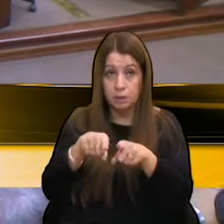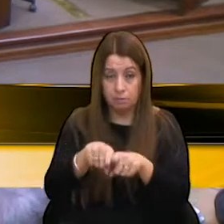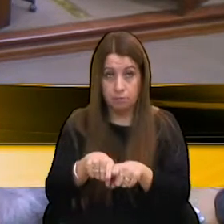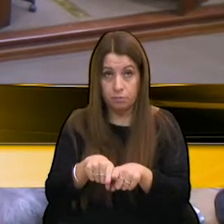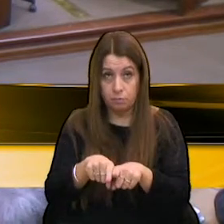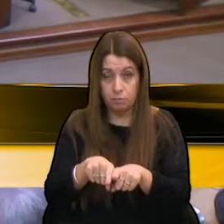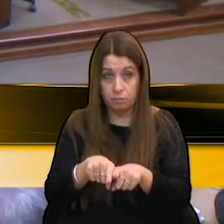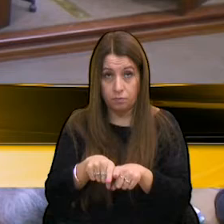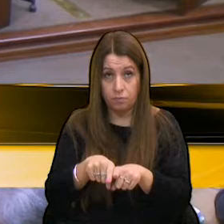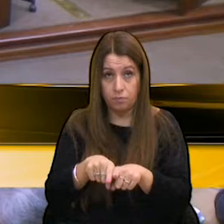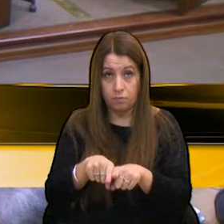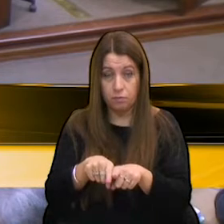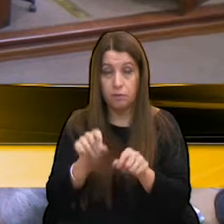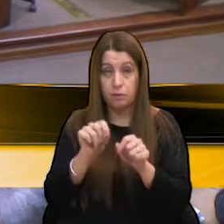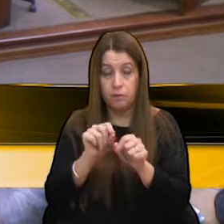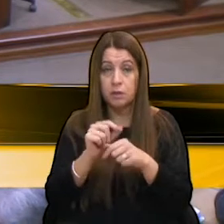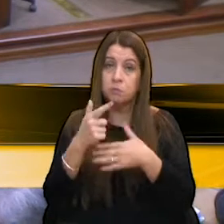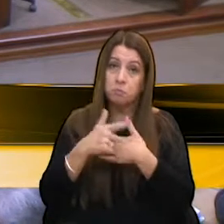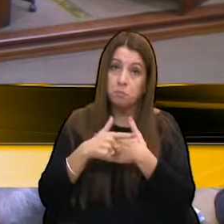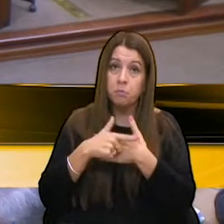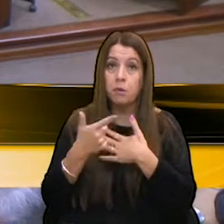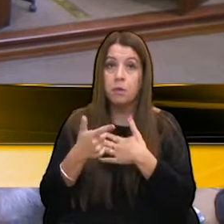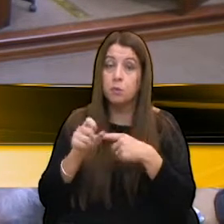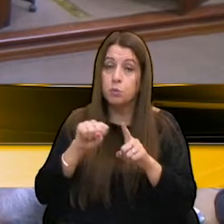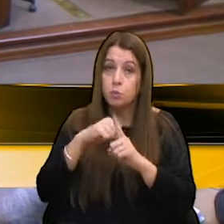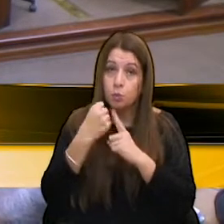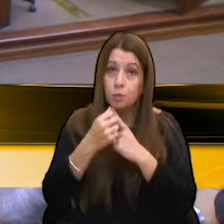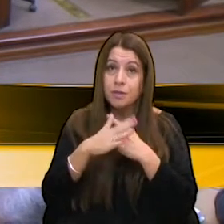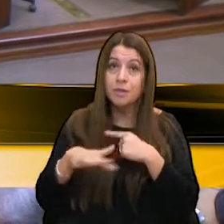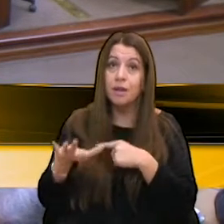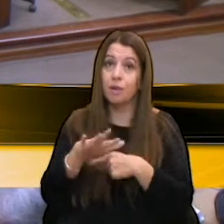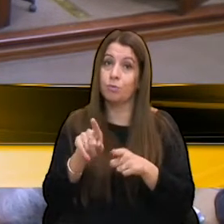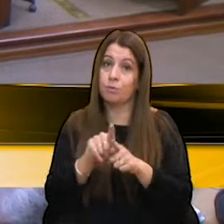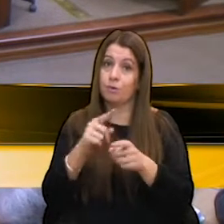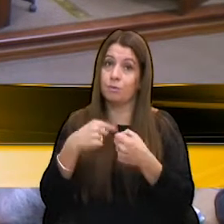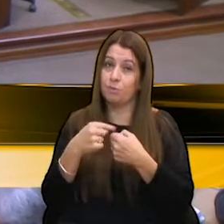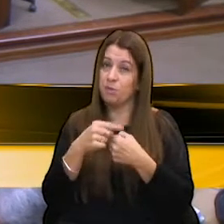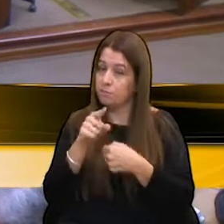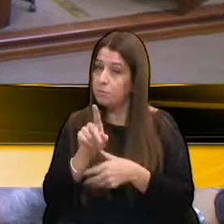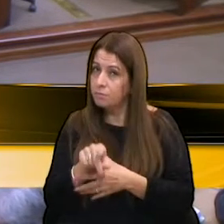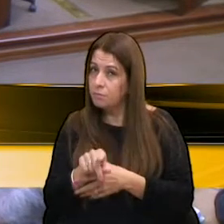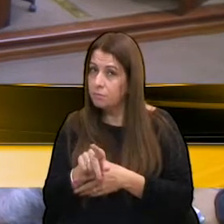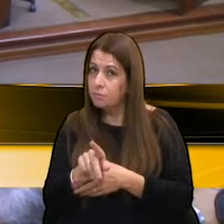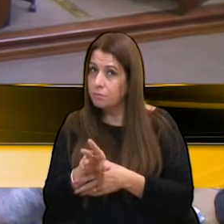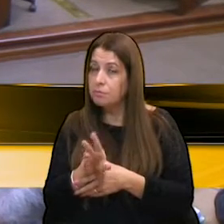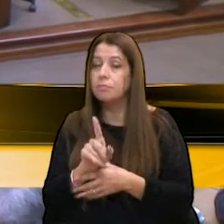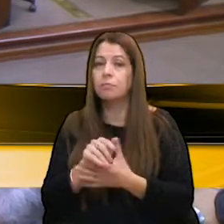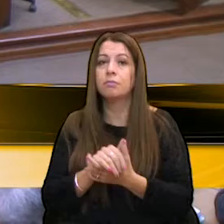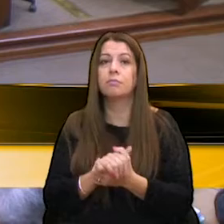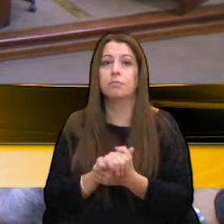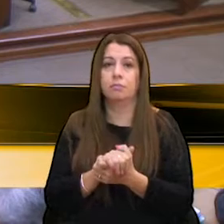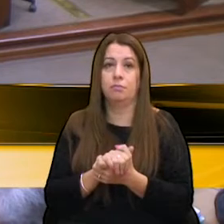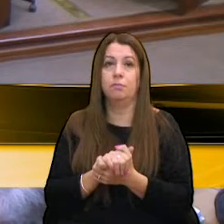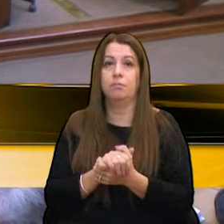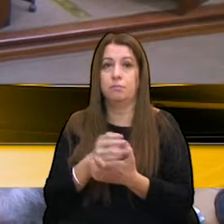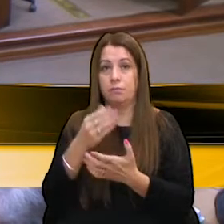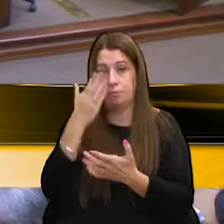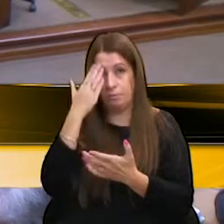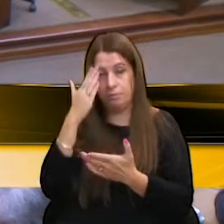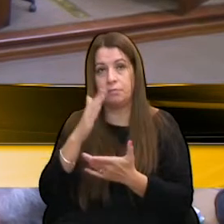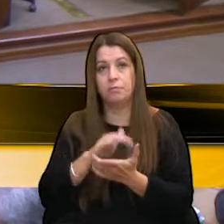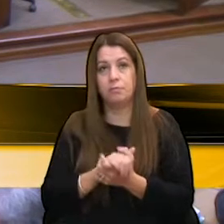parceiras, cumpririam, então, um papel social também para o município. Seria isso, né? Isso mesmo. Muito